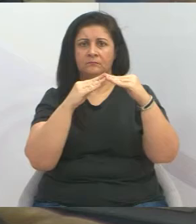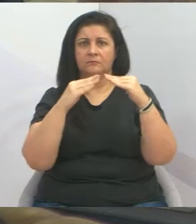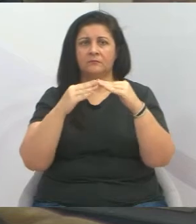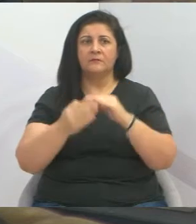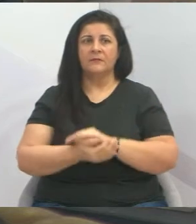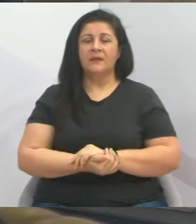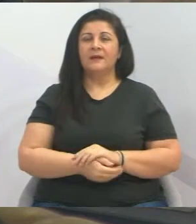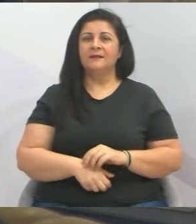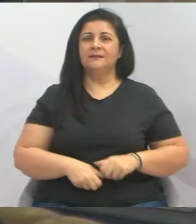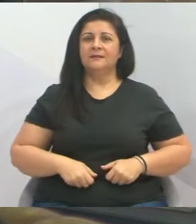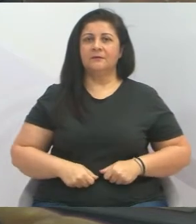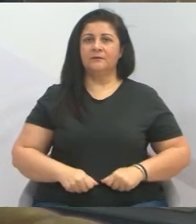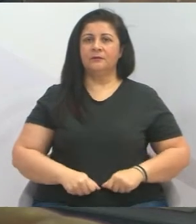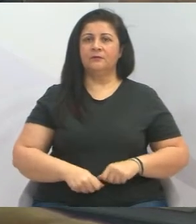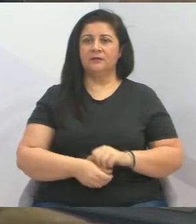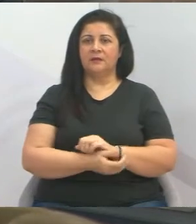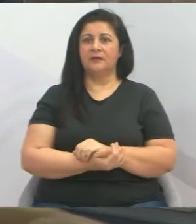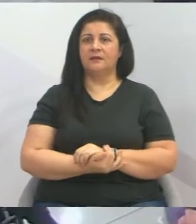vereador